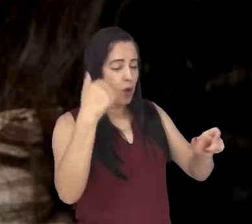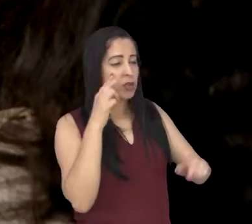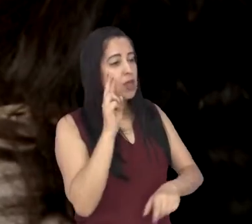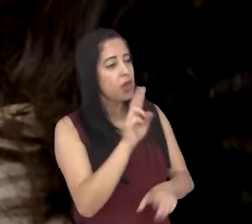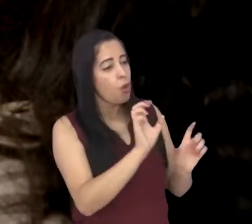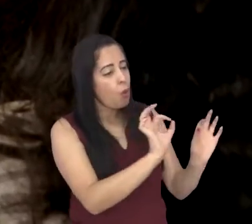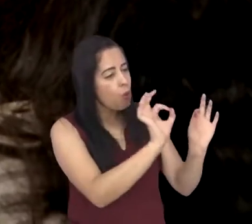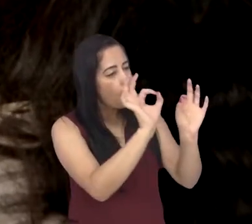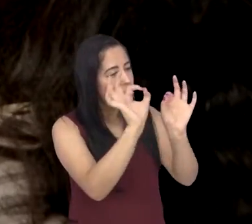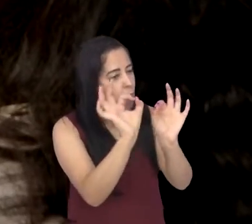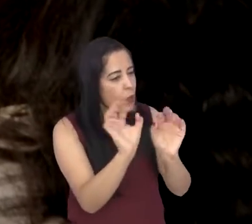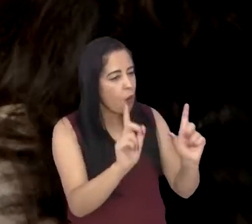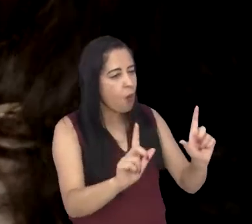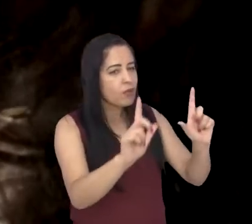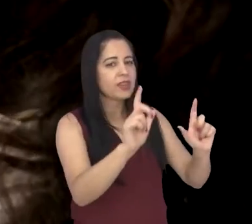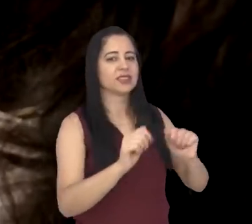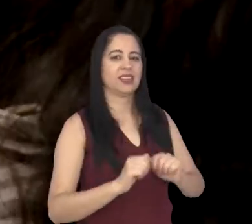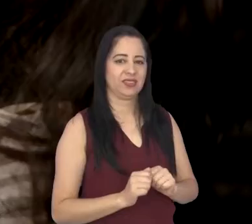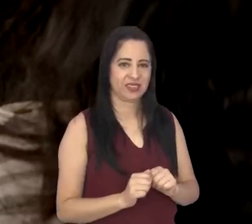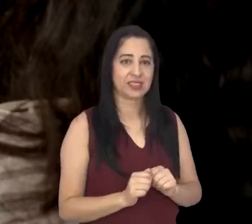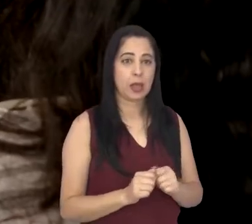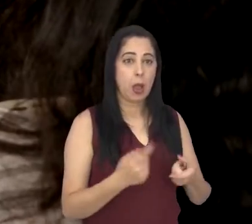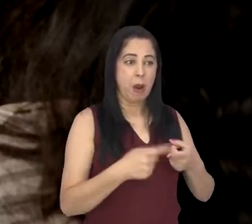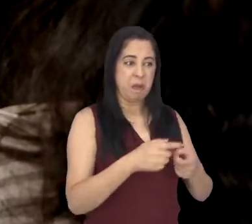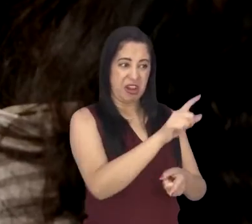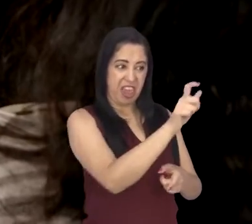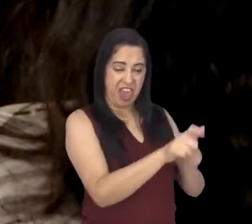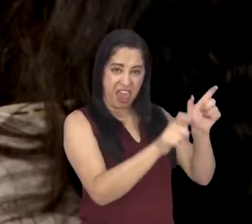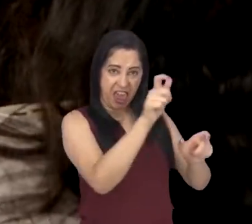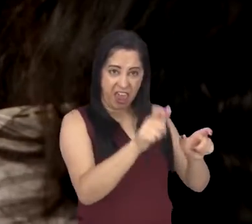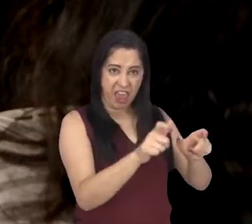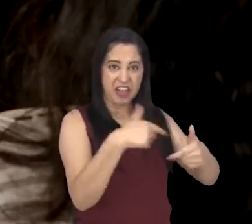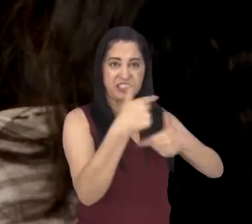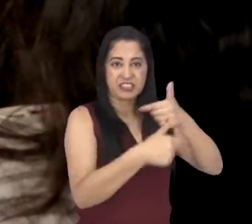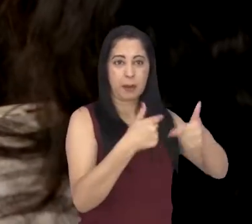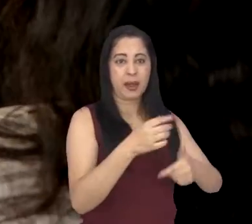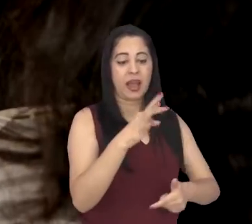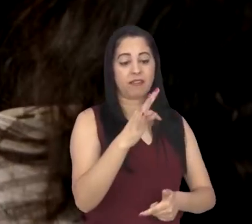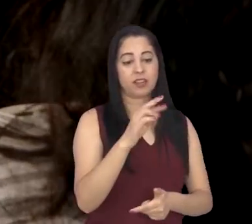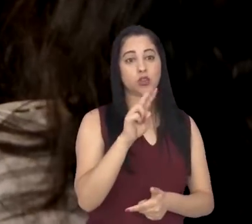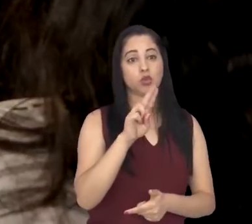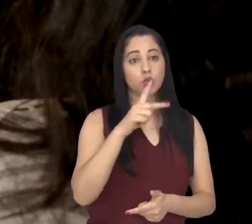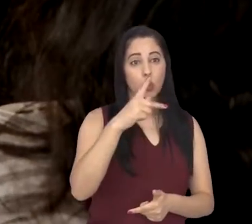lembrar aqui, que foram os primeiros mestres na Tupi, chama